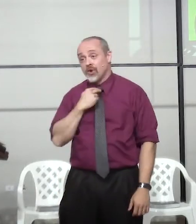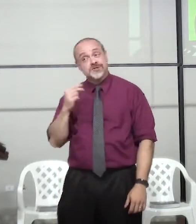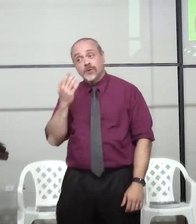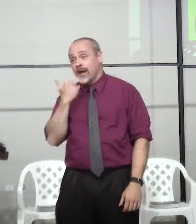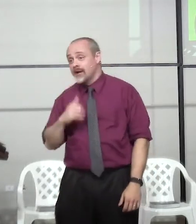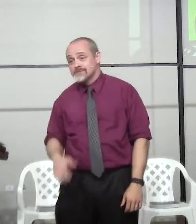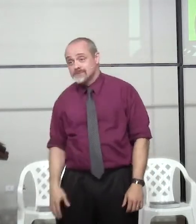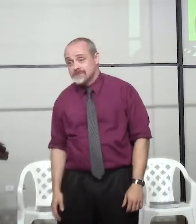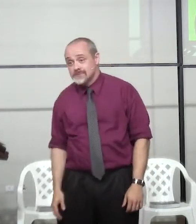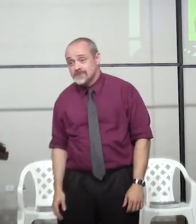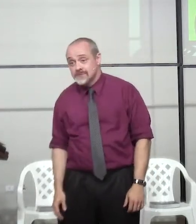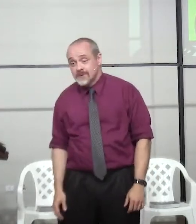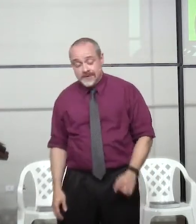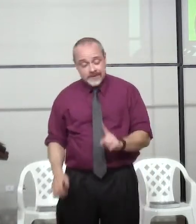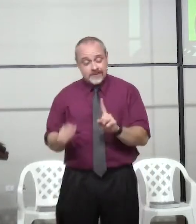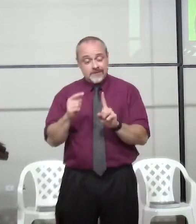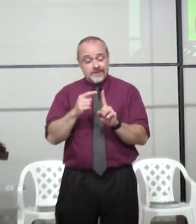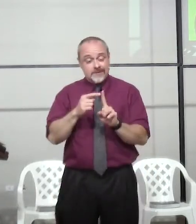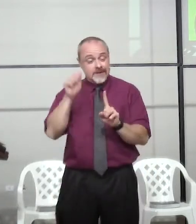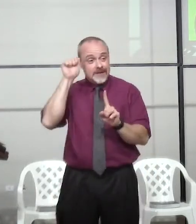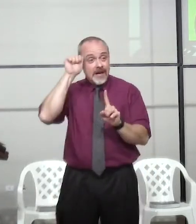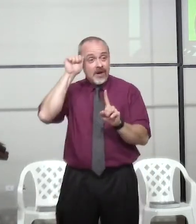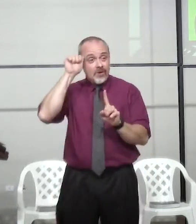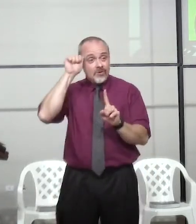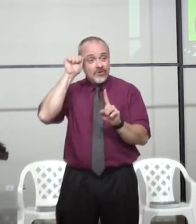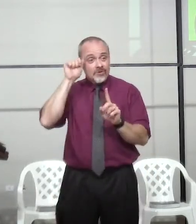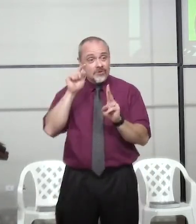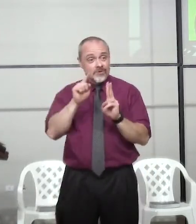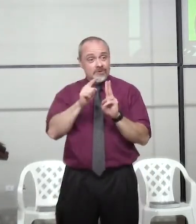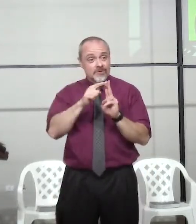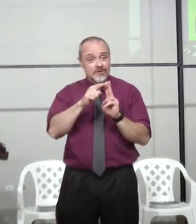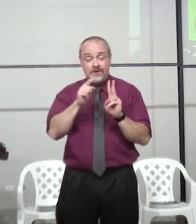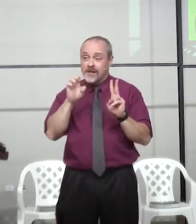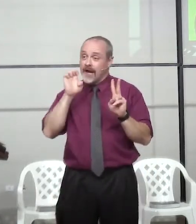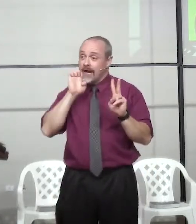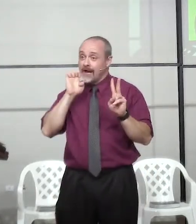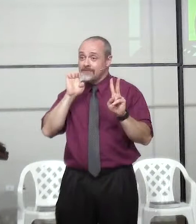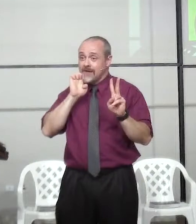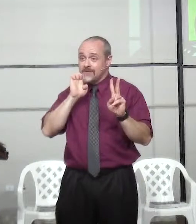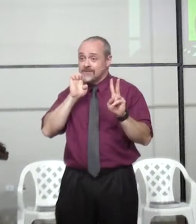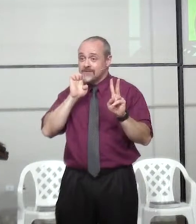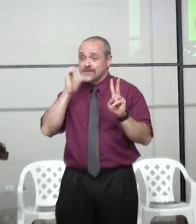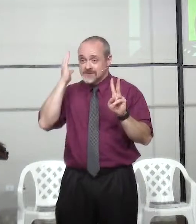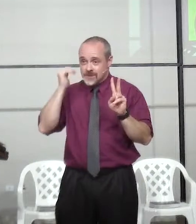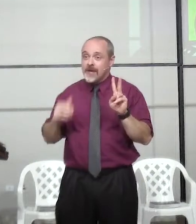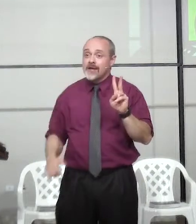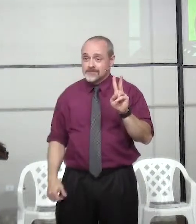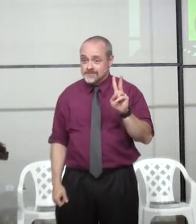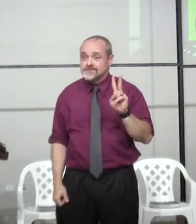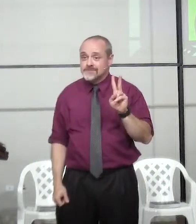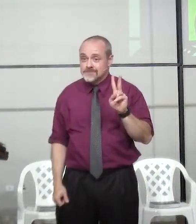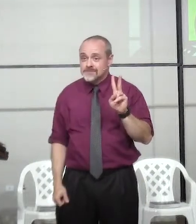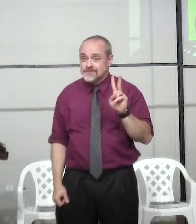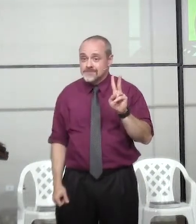Não pode comer. E Adão e a Eva